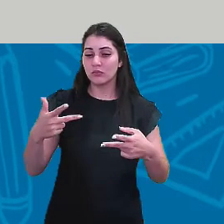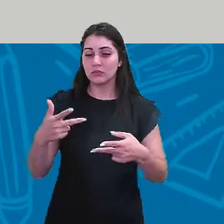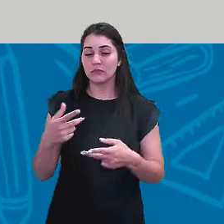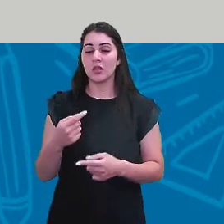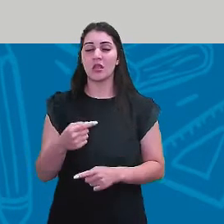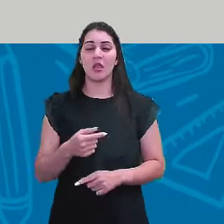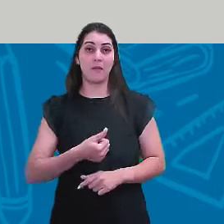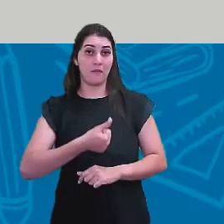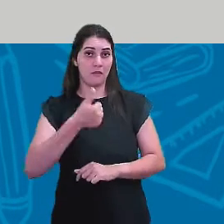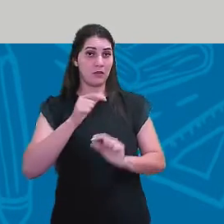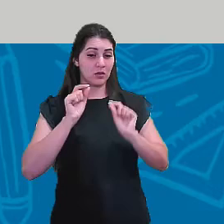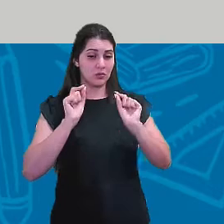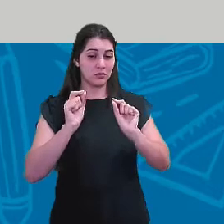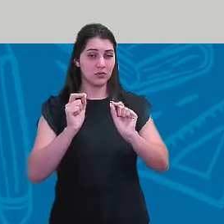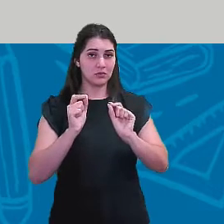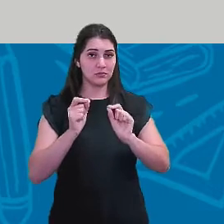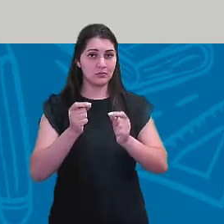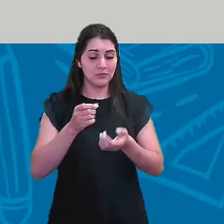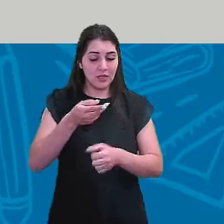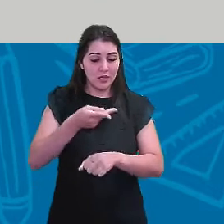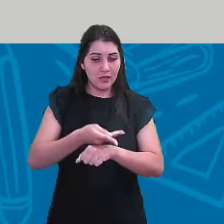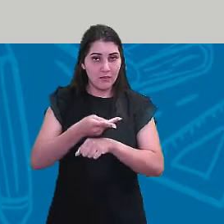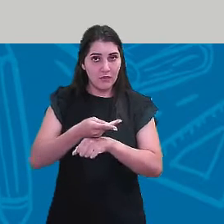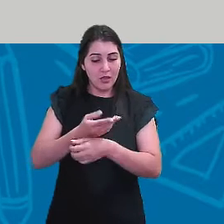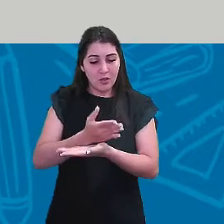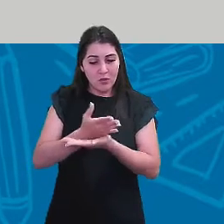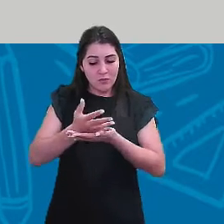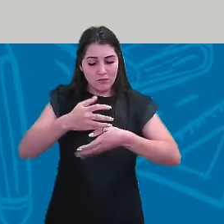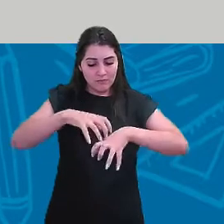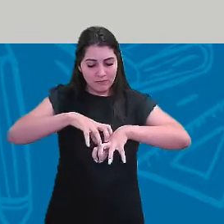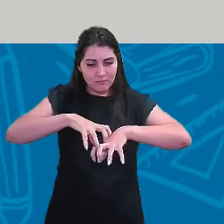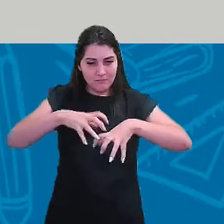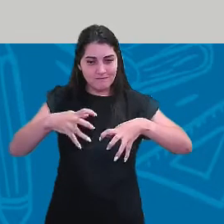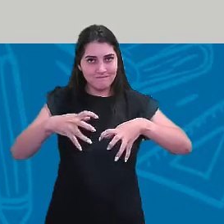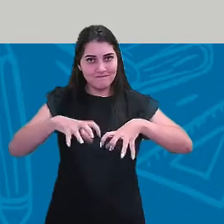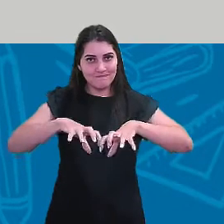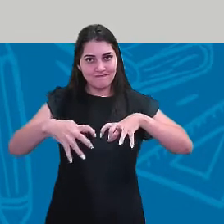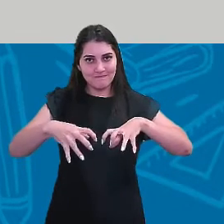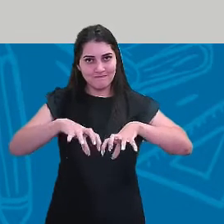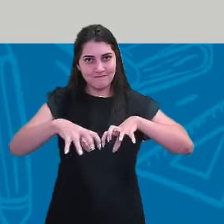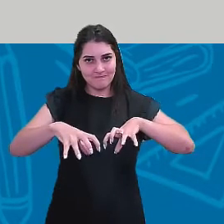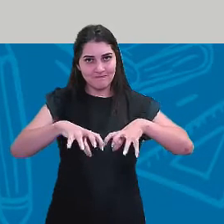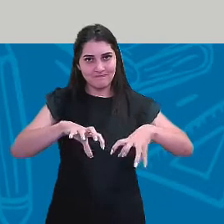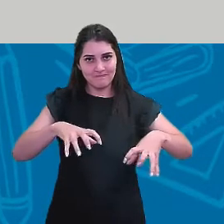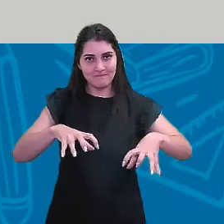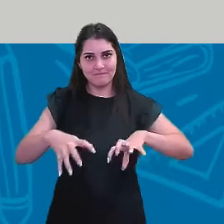é as rochas começarem a abrir fendas, a se rachar todinha.